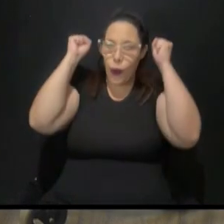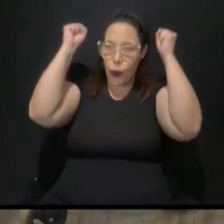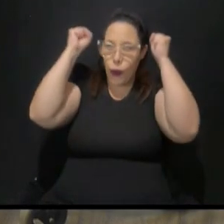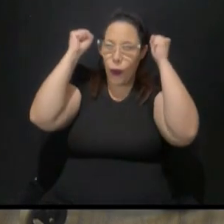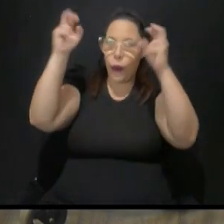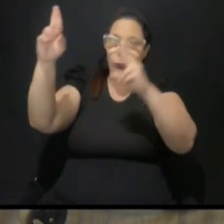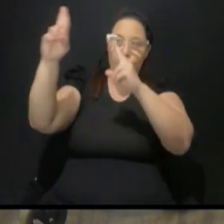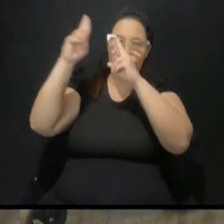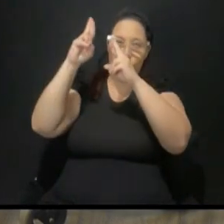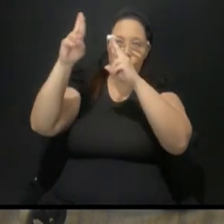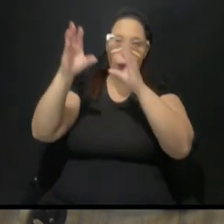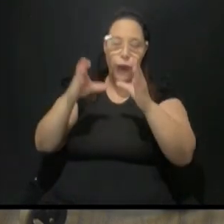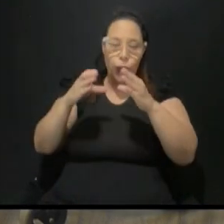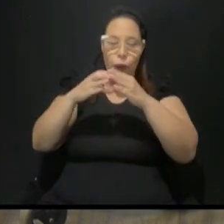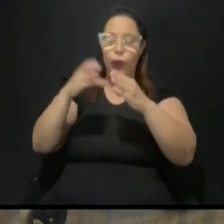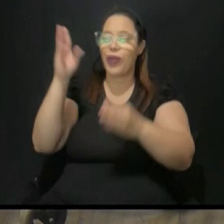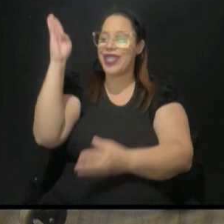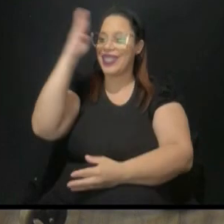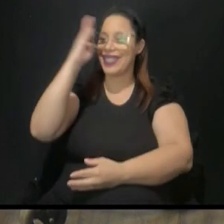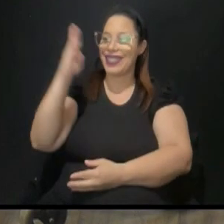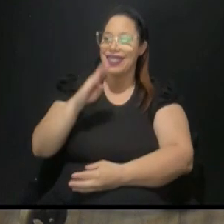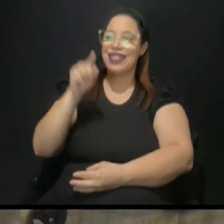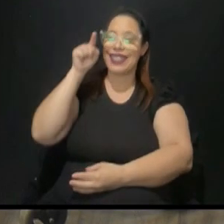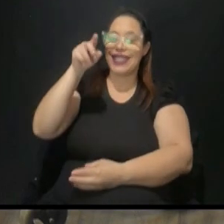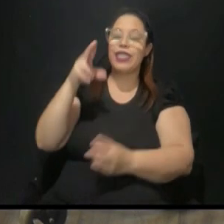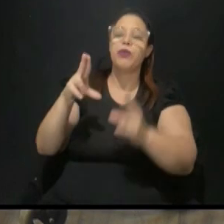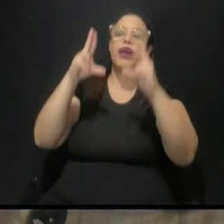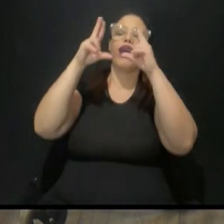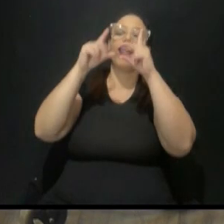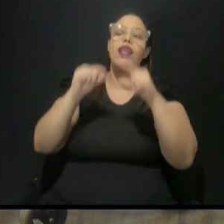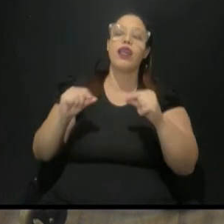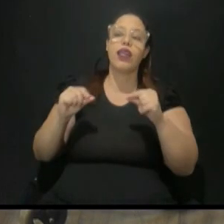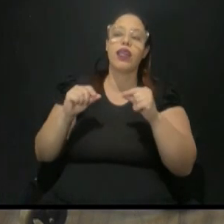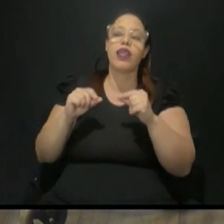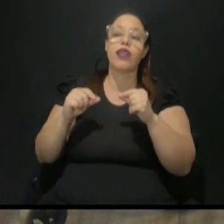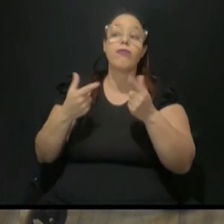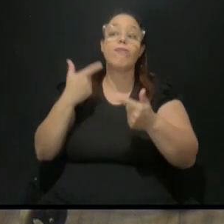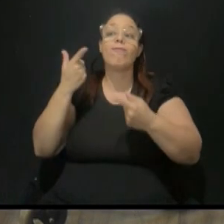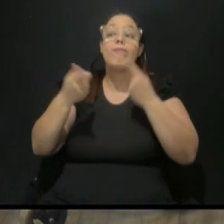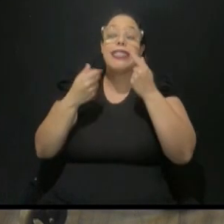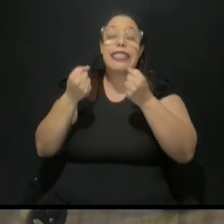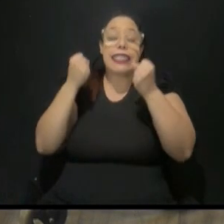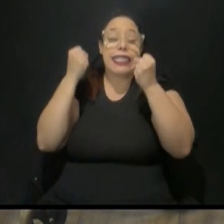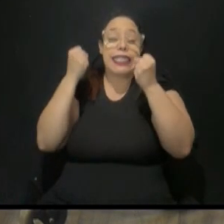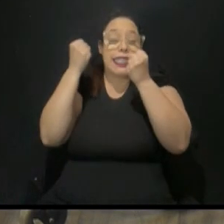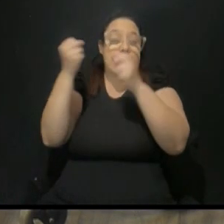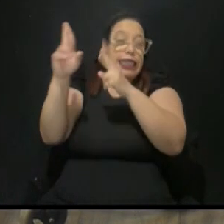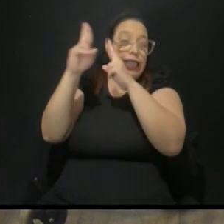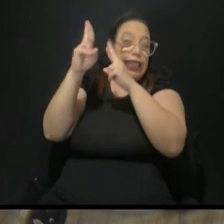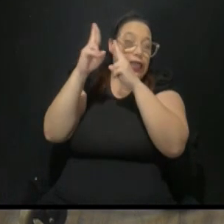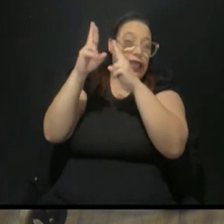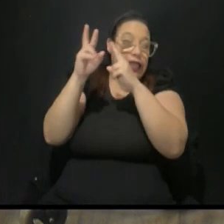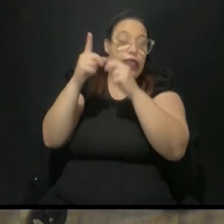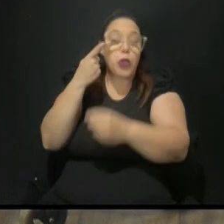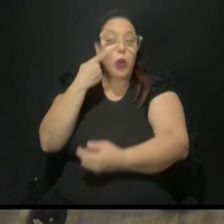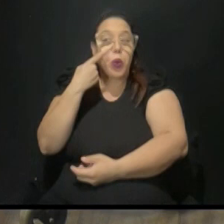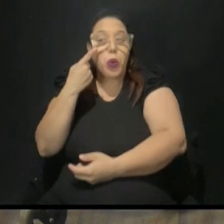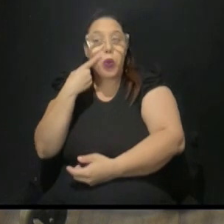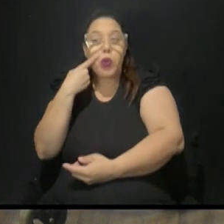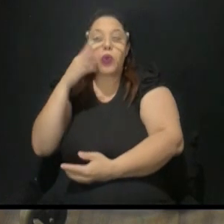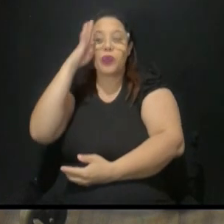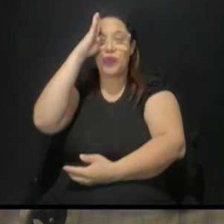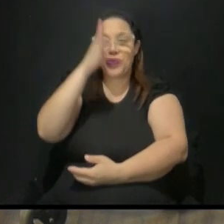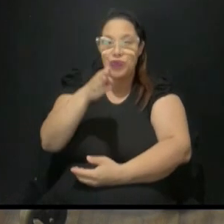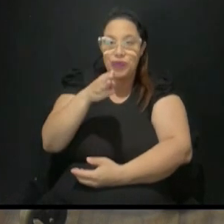delegação brasileira que está lá em Paris. E vamos ficar aqui na expectativa, sempre de olho, principalmente quando alguém de